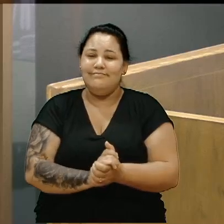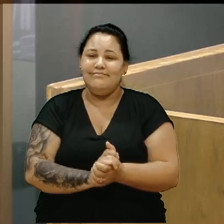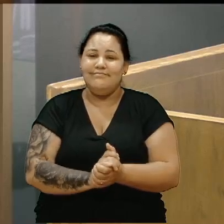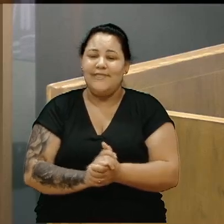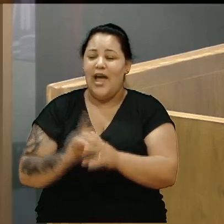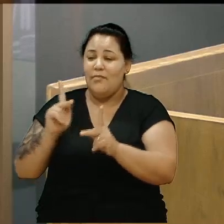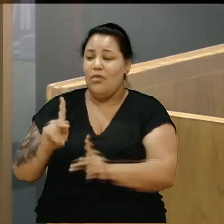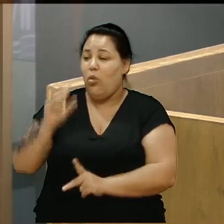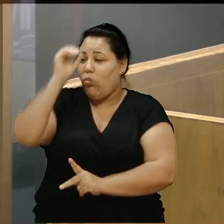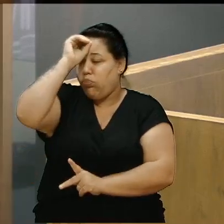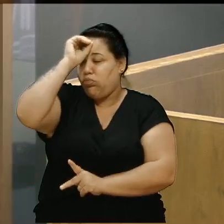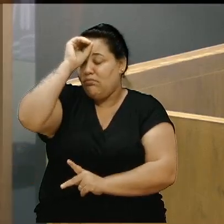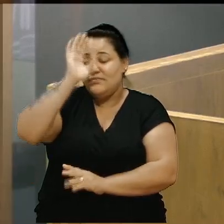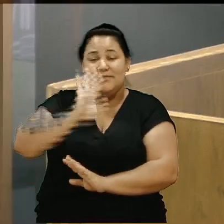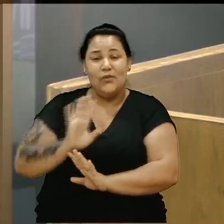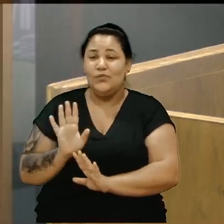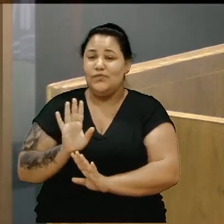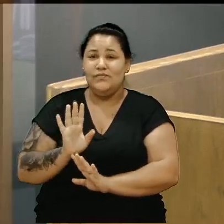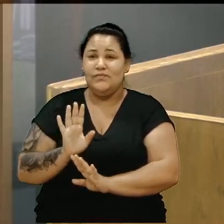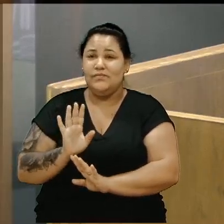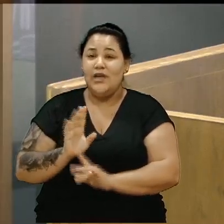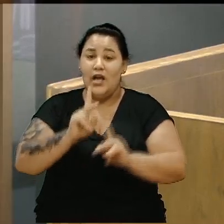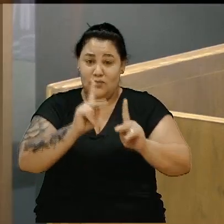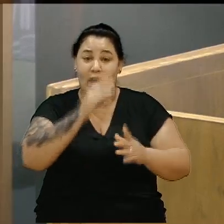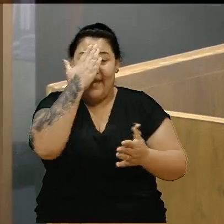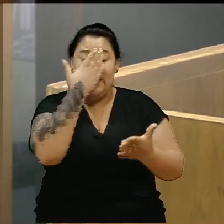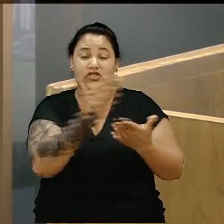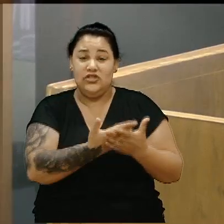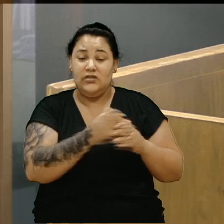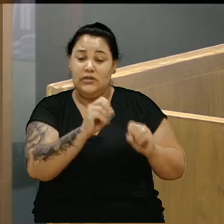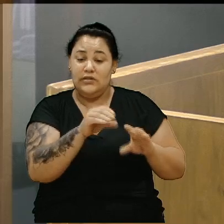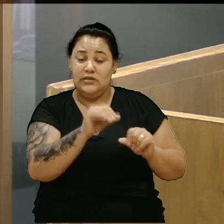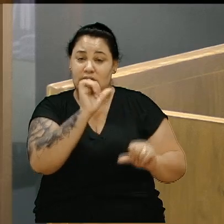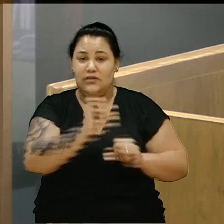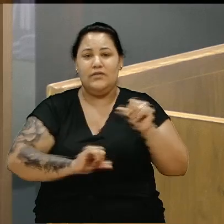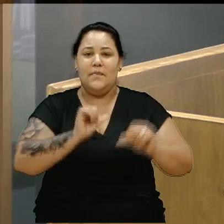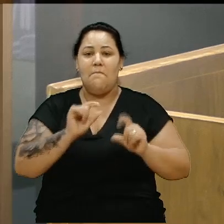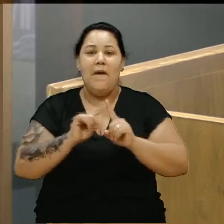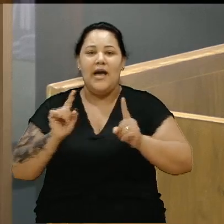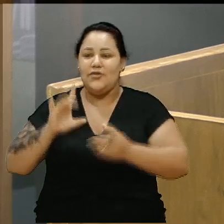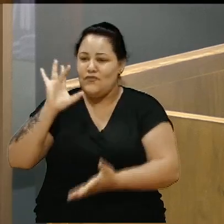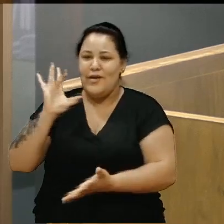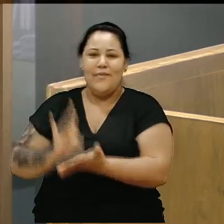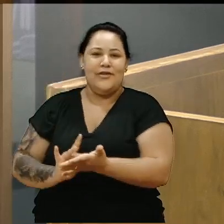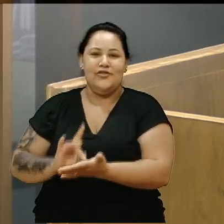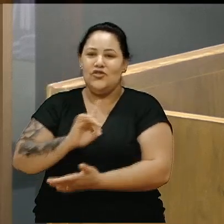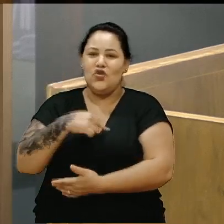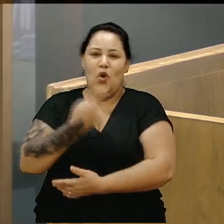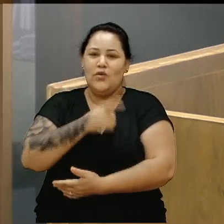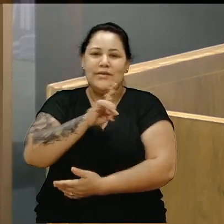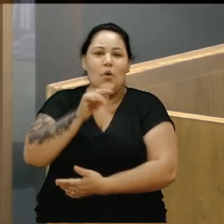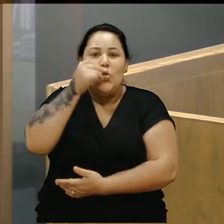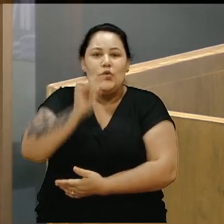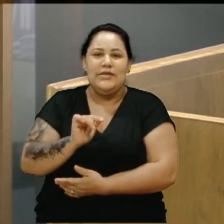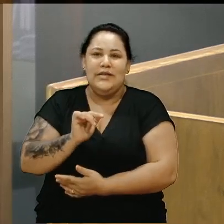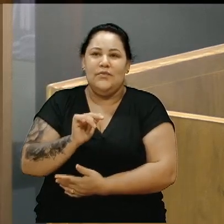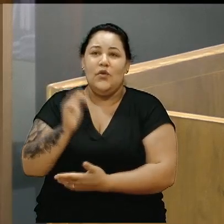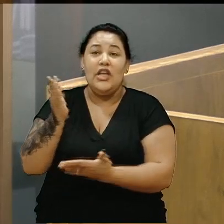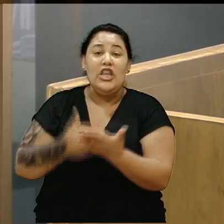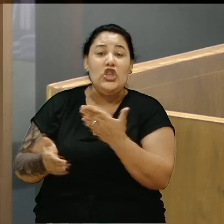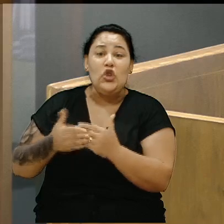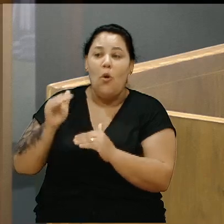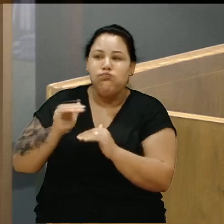pessoas acreditam na educação, na transformação, mas, efetivamente, nós não conseguimos, em todas as